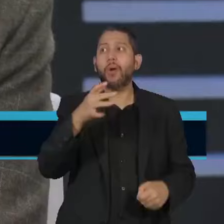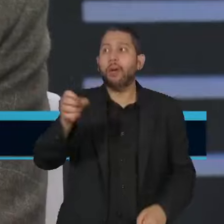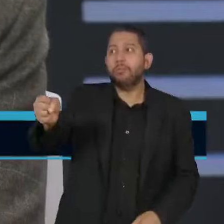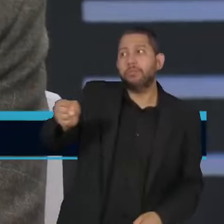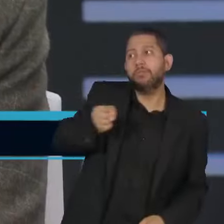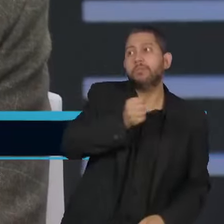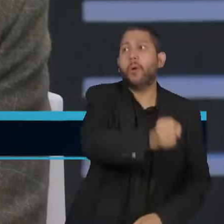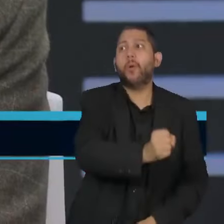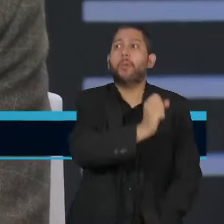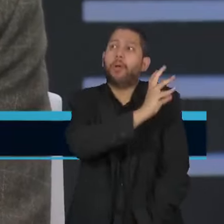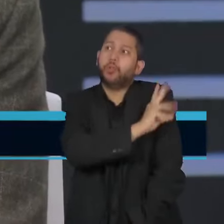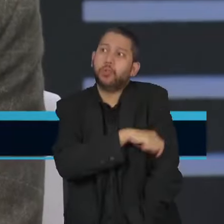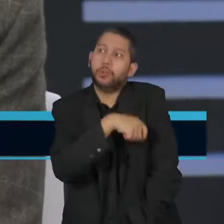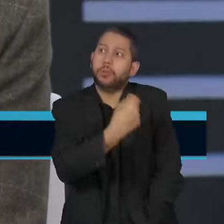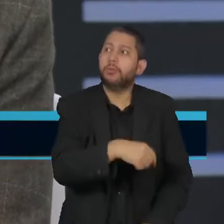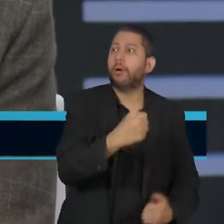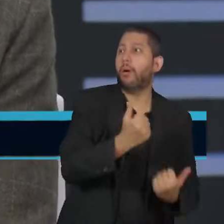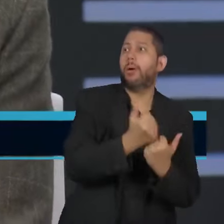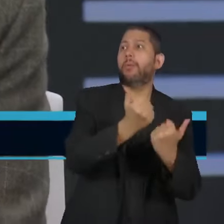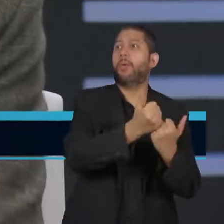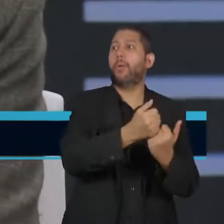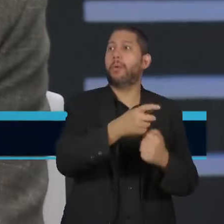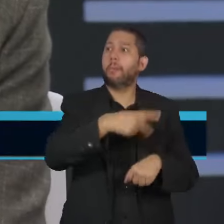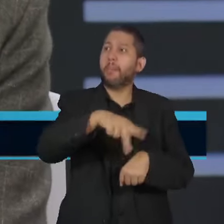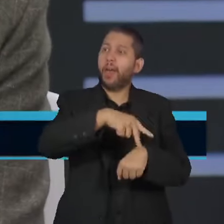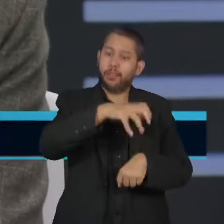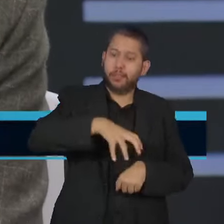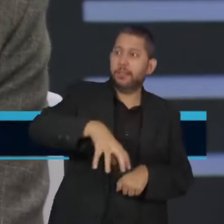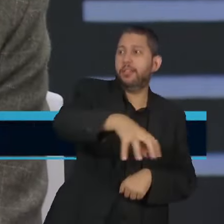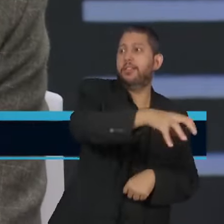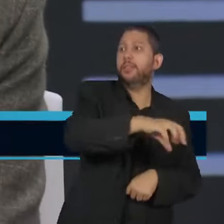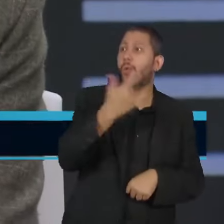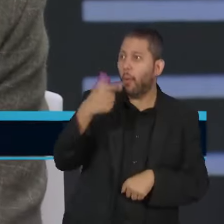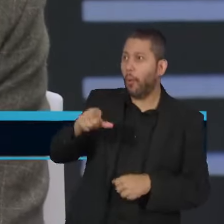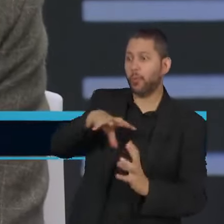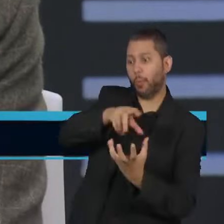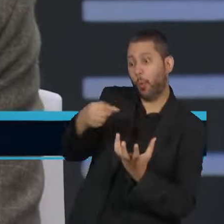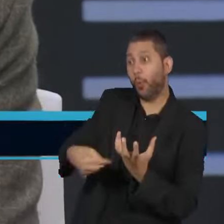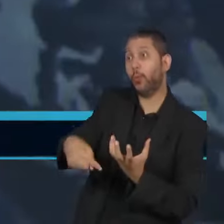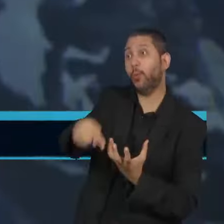palestina, precisa engajar os demais países árabes e os países ocidentais também. Não é trivial.